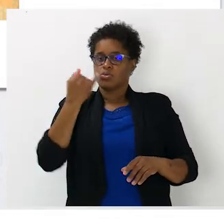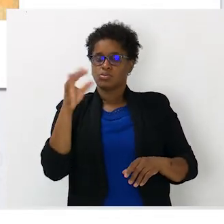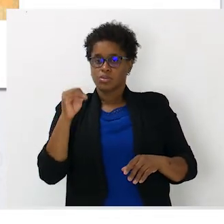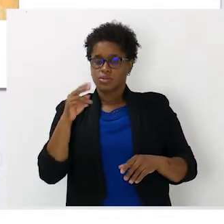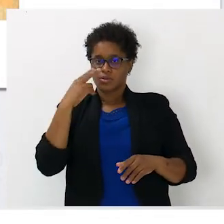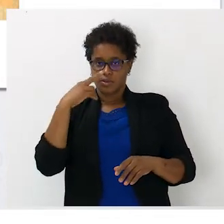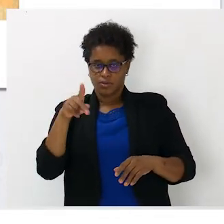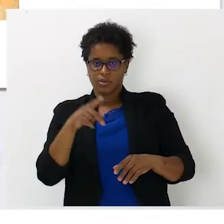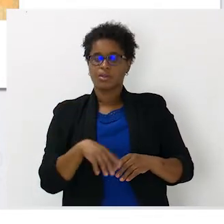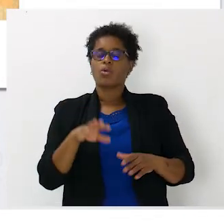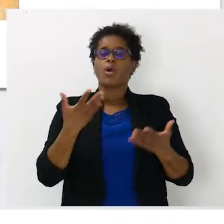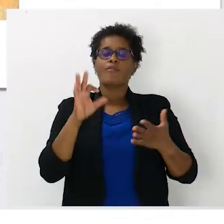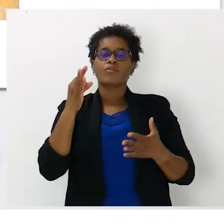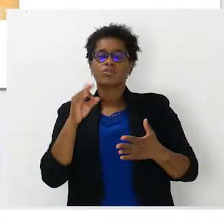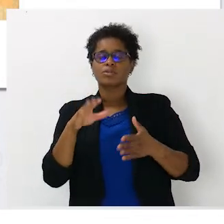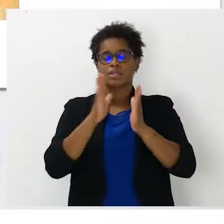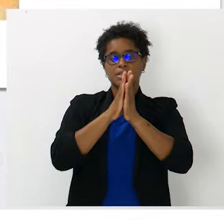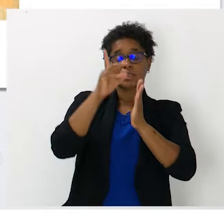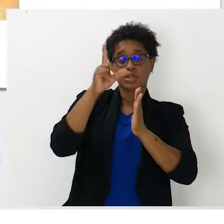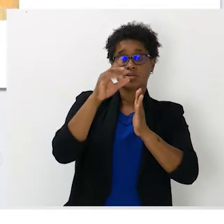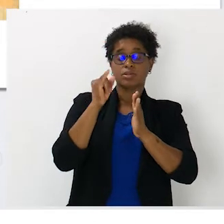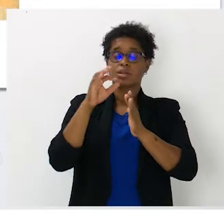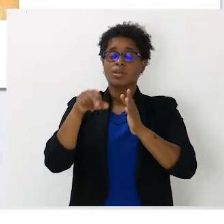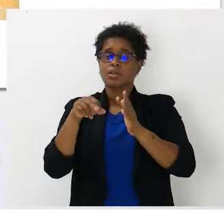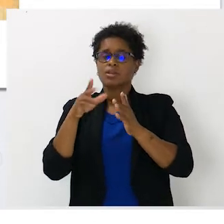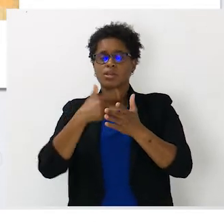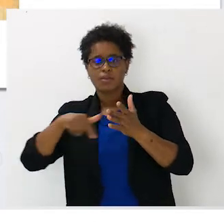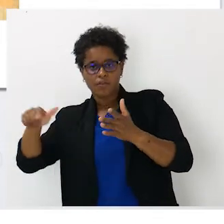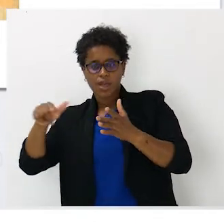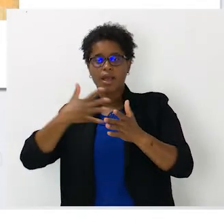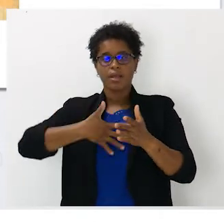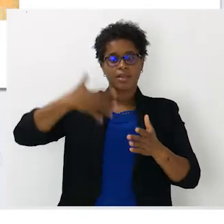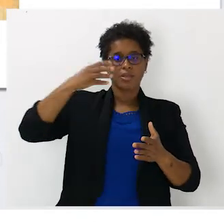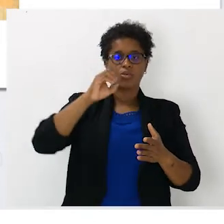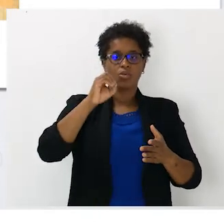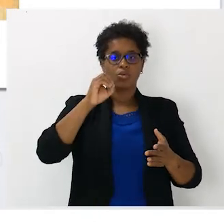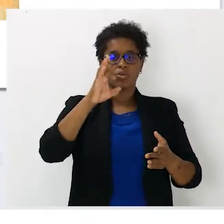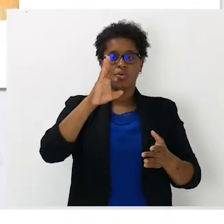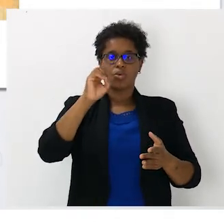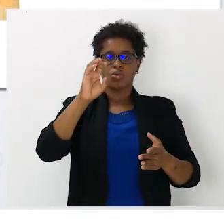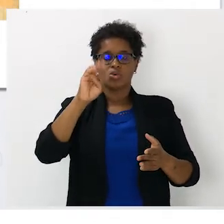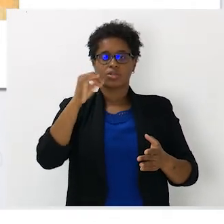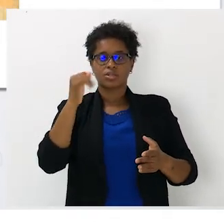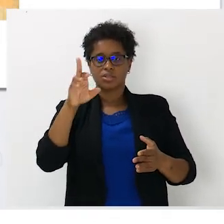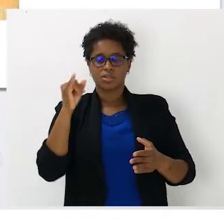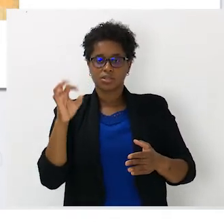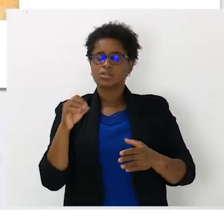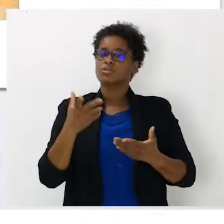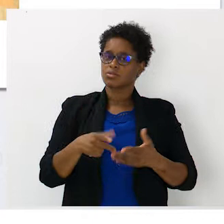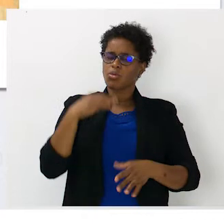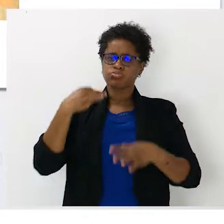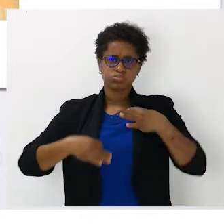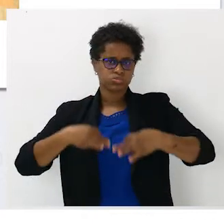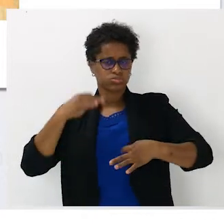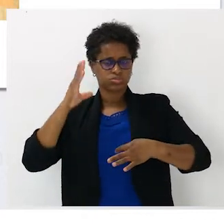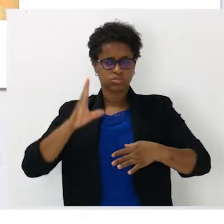Deus dos embalsamentos, conduzia as almas para Osíris, julgá-las, era